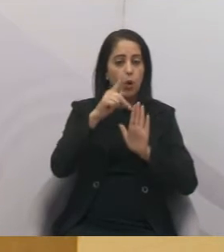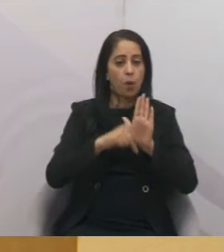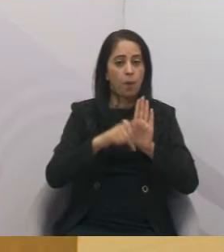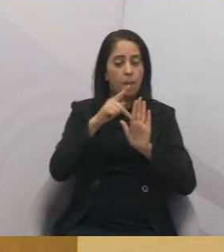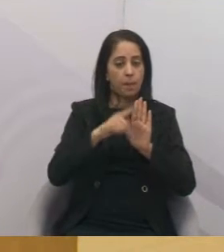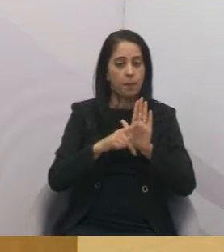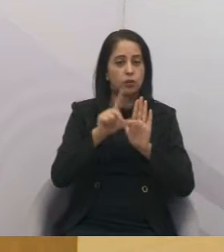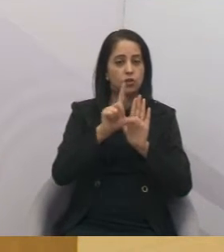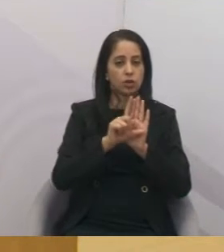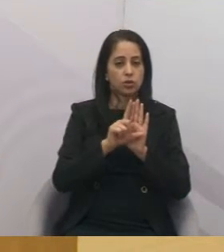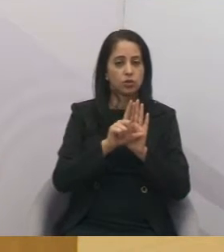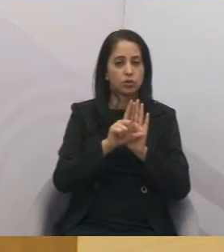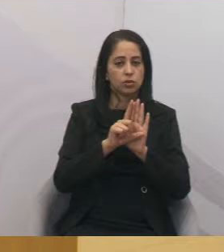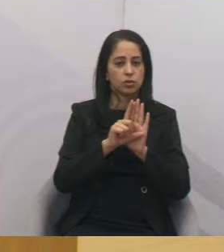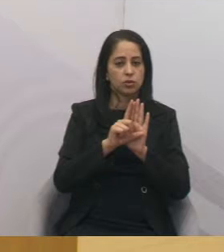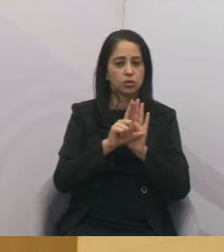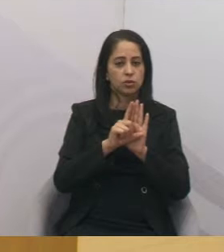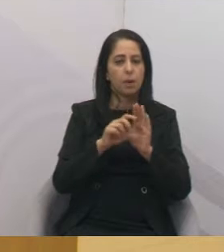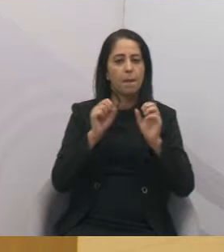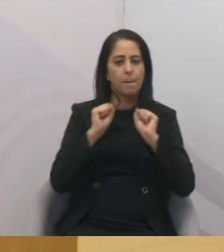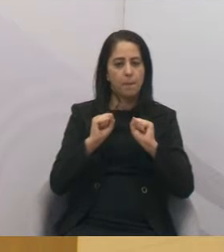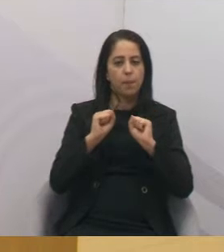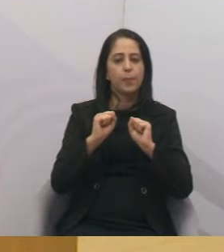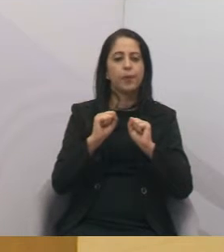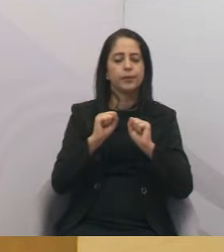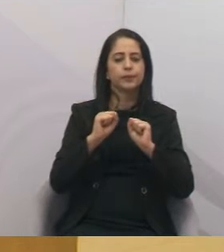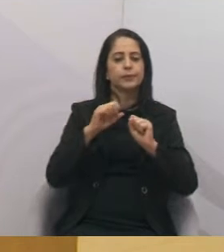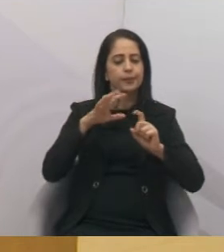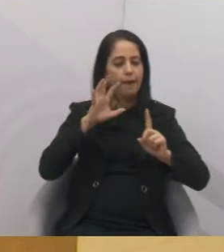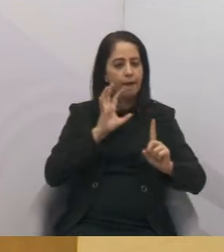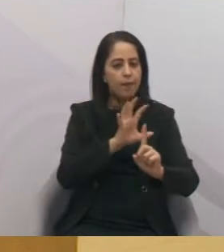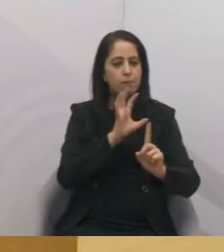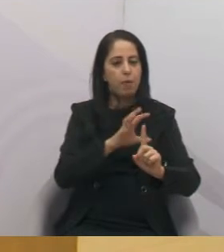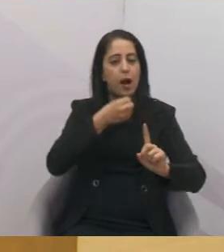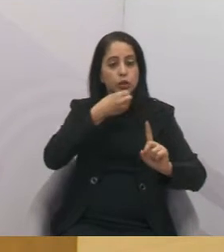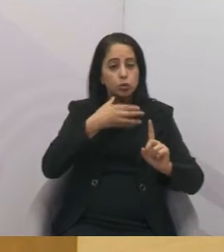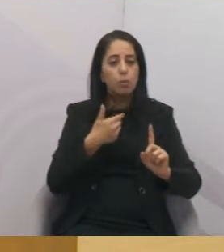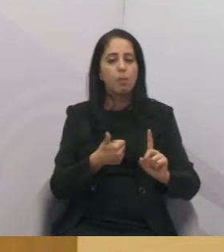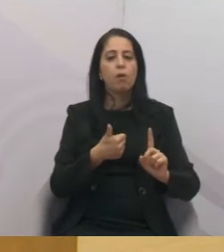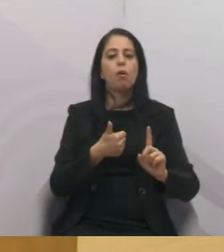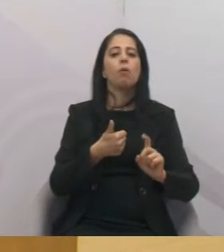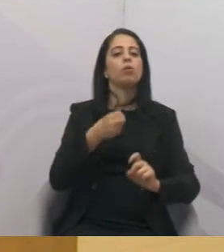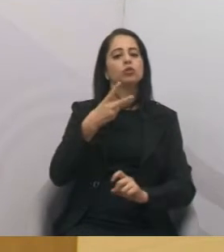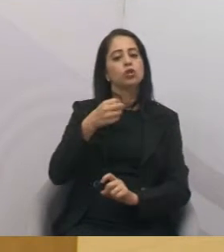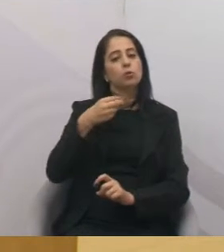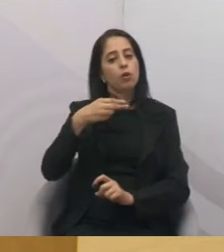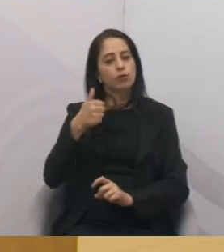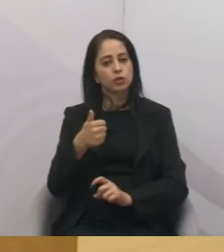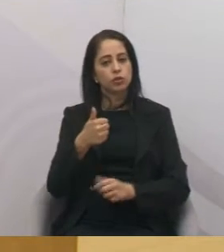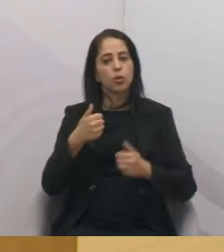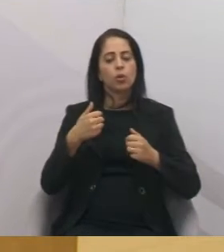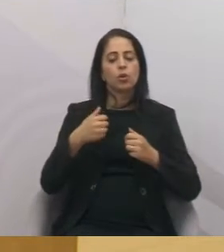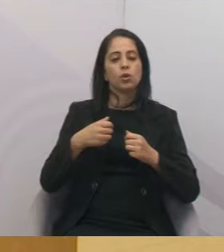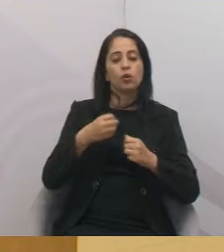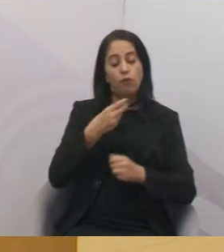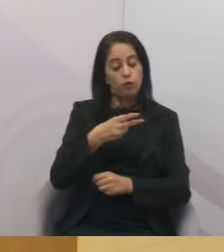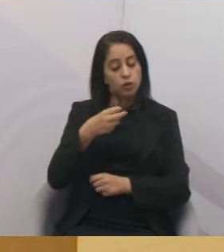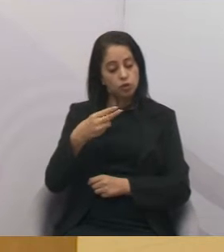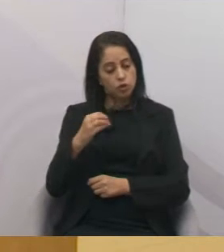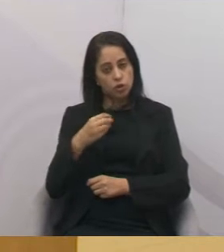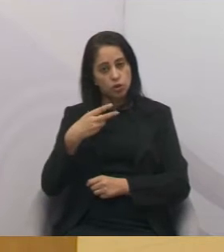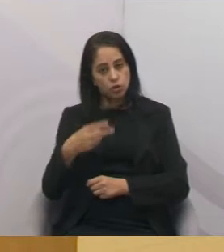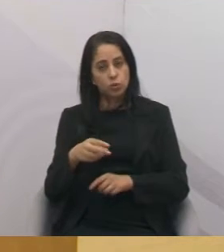lei possa surtir efeitos no ano de 2022, deve respeitar os princípios da